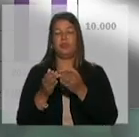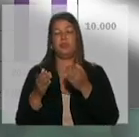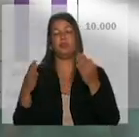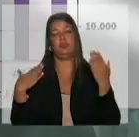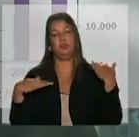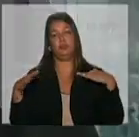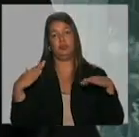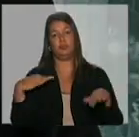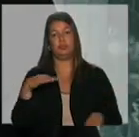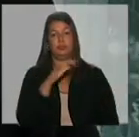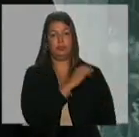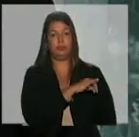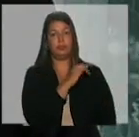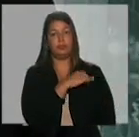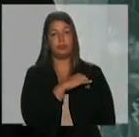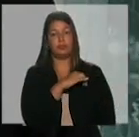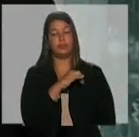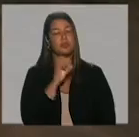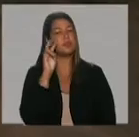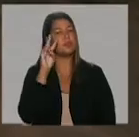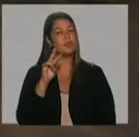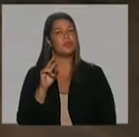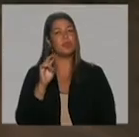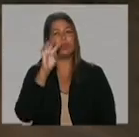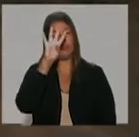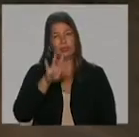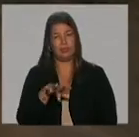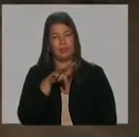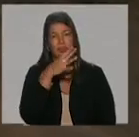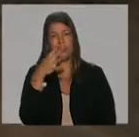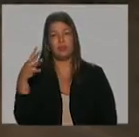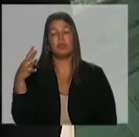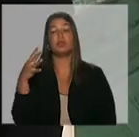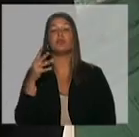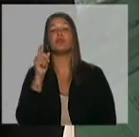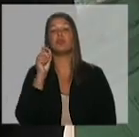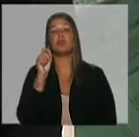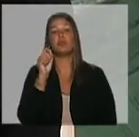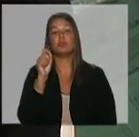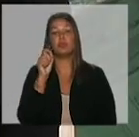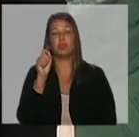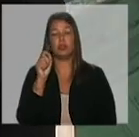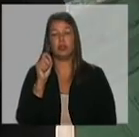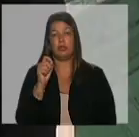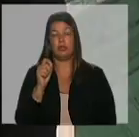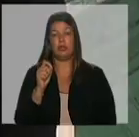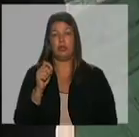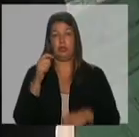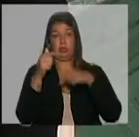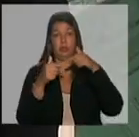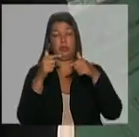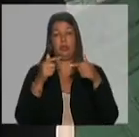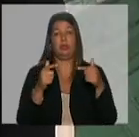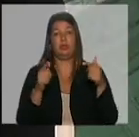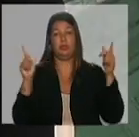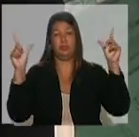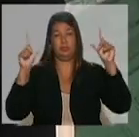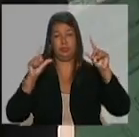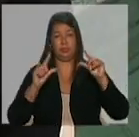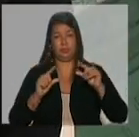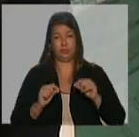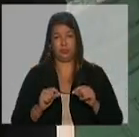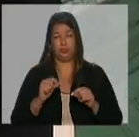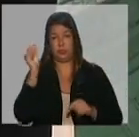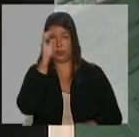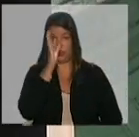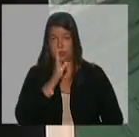de Janeiro no Brasil. Sim. Okay? O que a gente pode ver nesse gráfico é que quando cai no Brasil o emprego da indústria naval, no